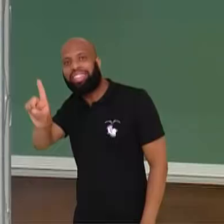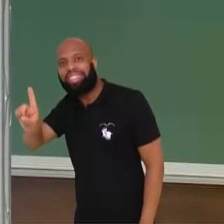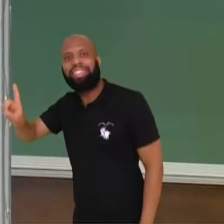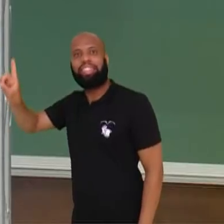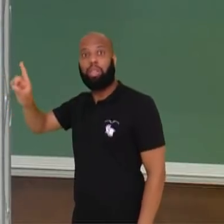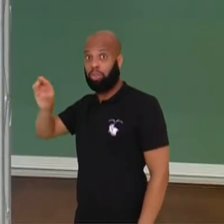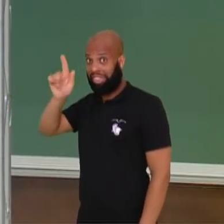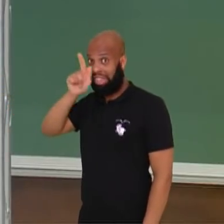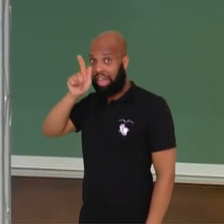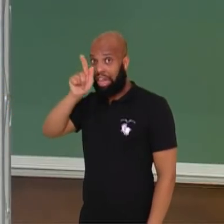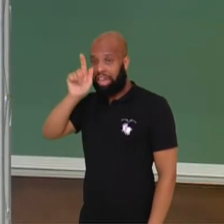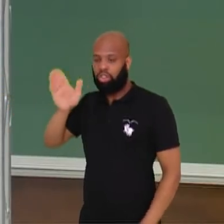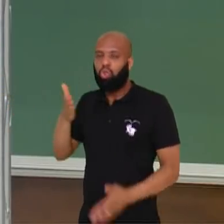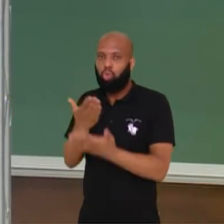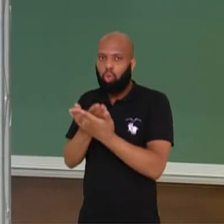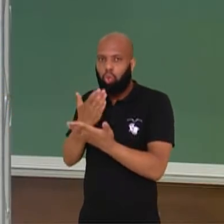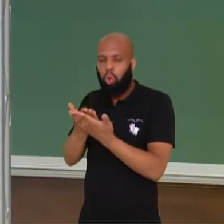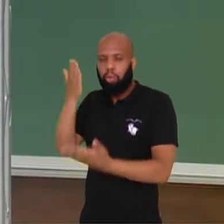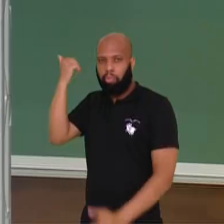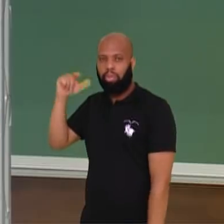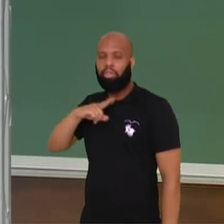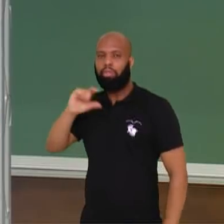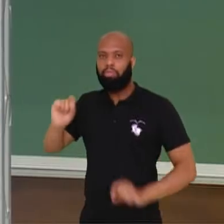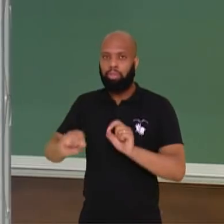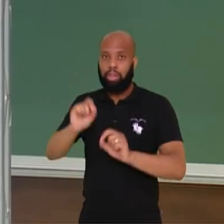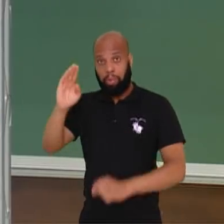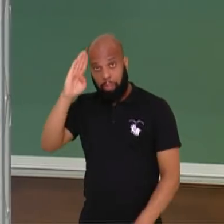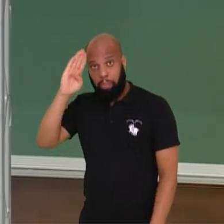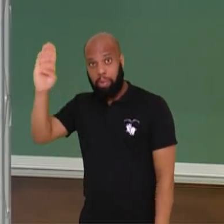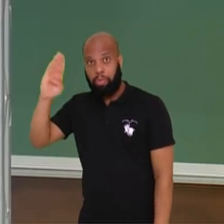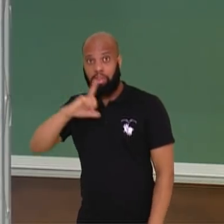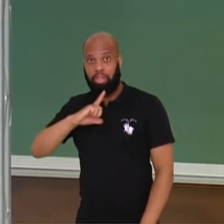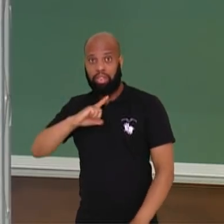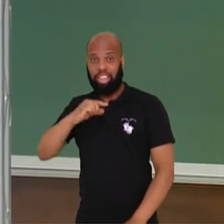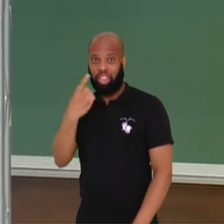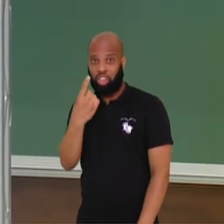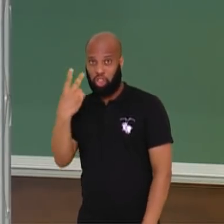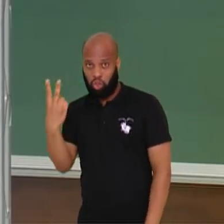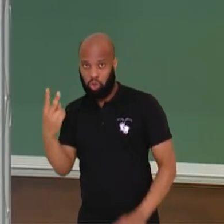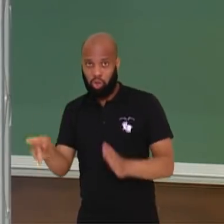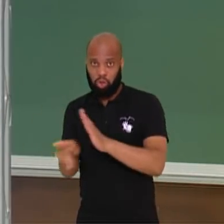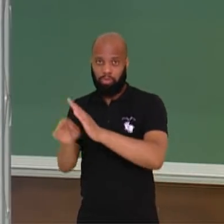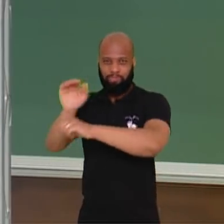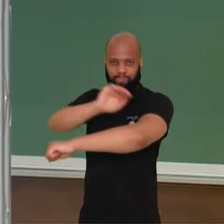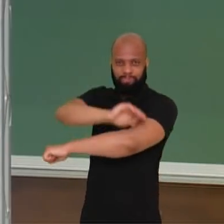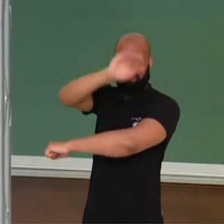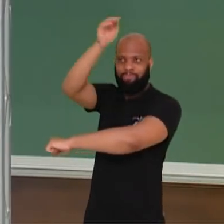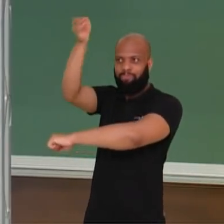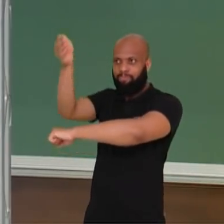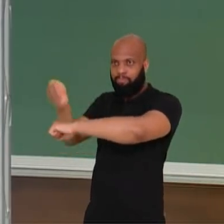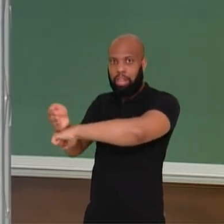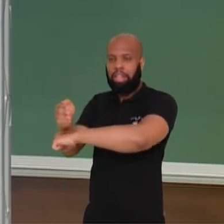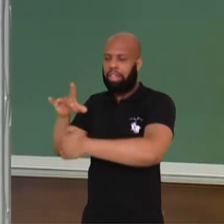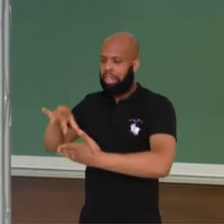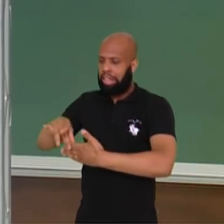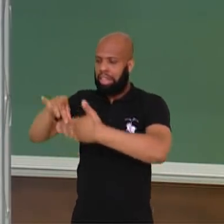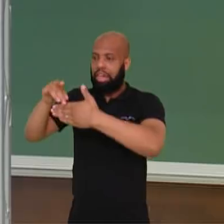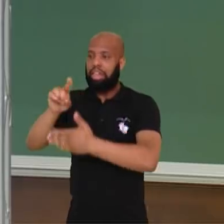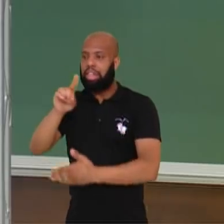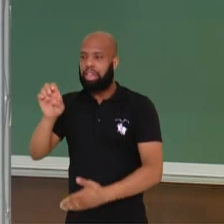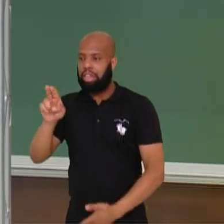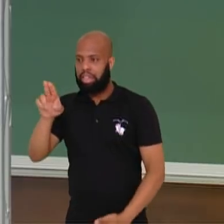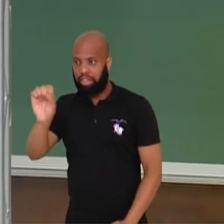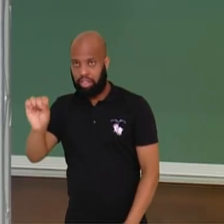Os deuses que nós estudamos na aula passada, principalmente aqueles 12 chamados olimpianos liderados por Zeus, eles